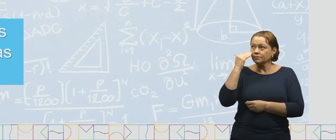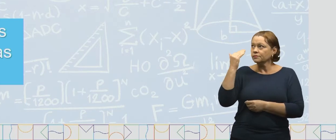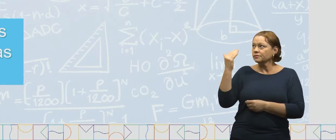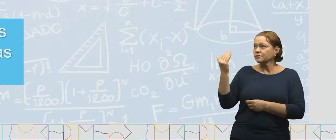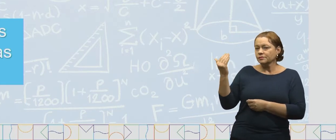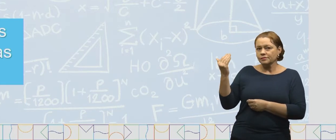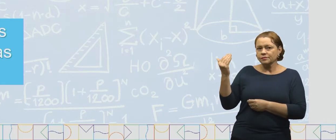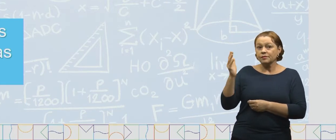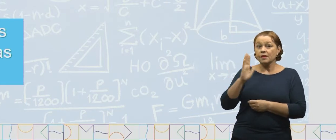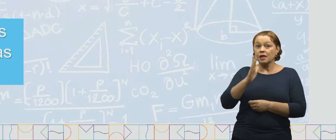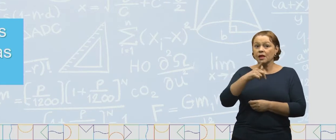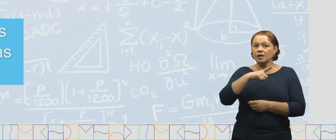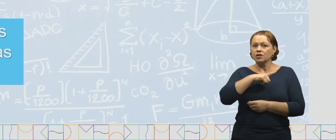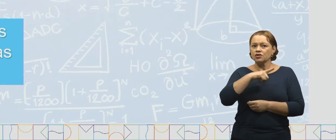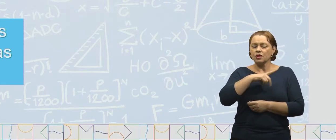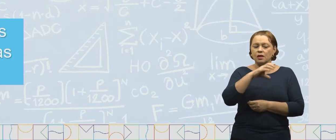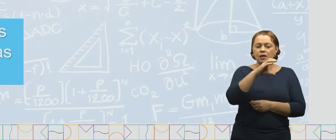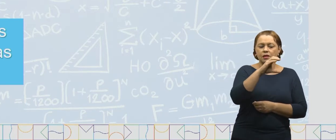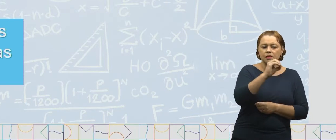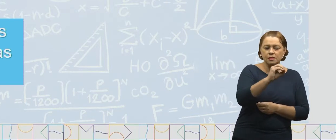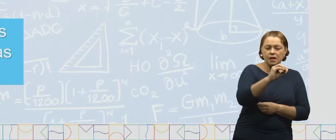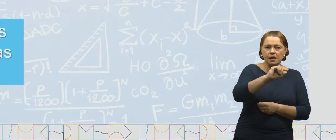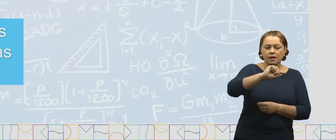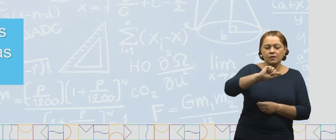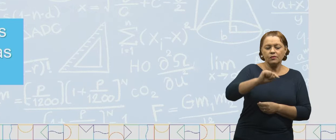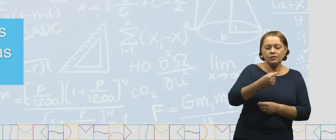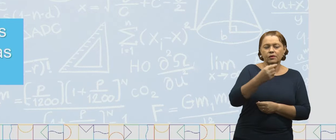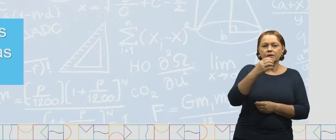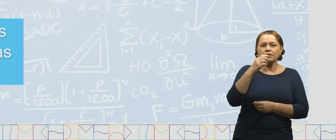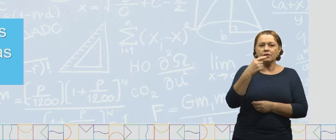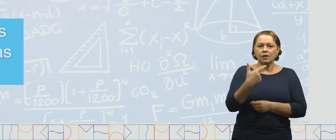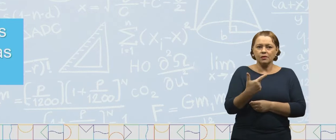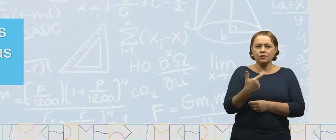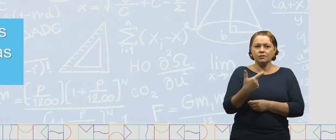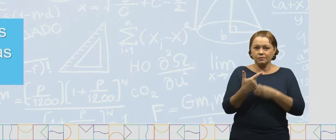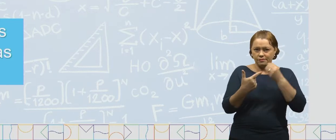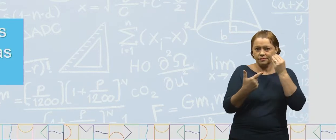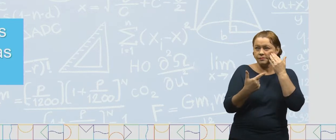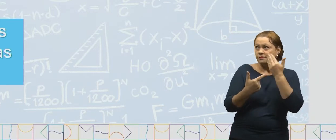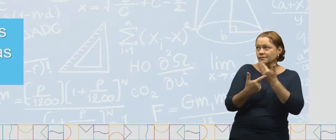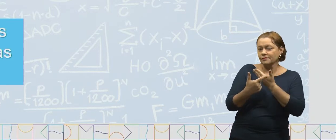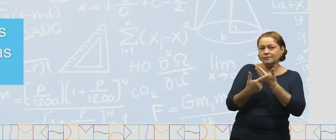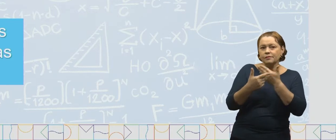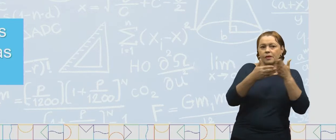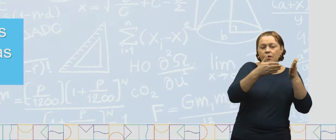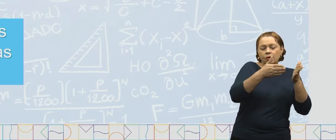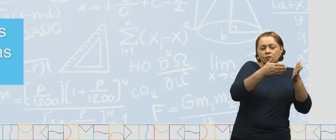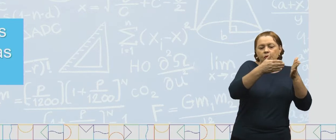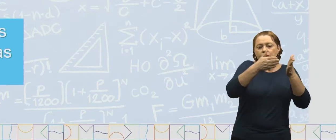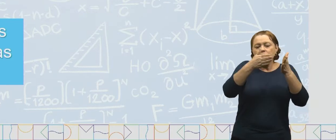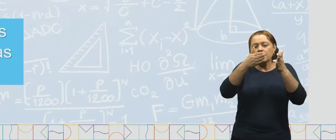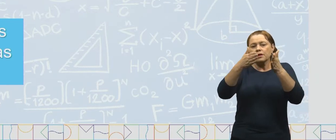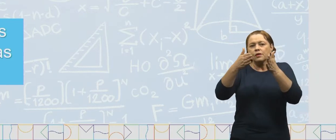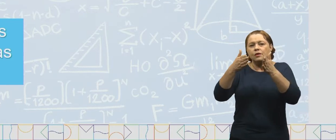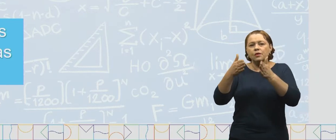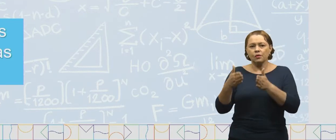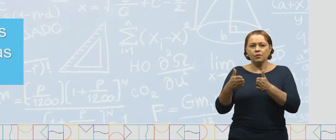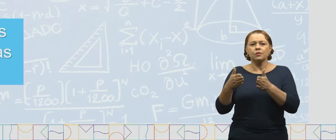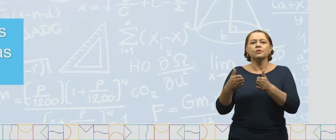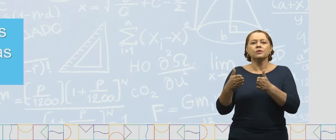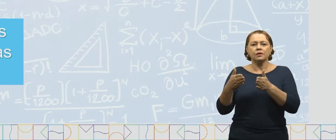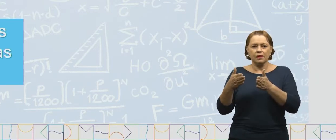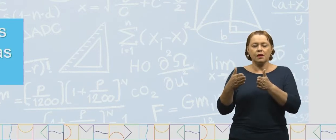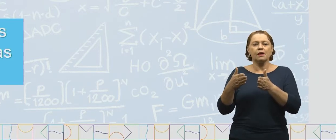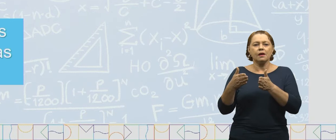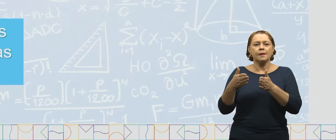atenção, ele já tem um zero antes da vírgula. Na hora que eu caminhar no sentido dos